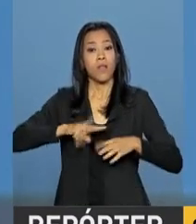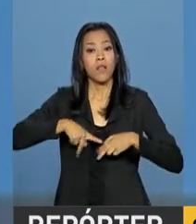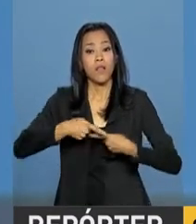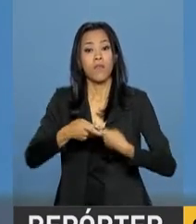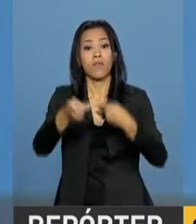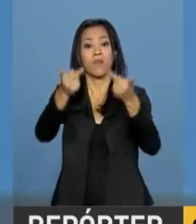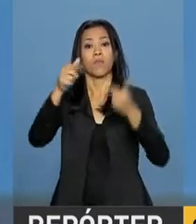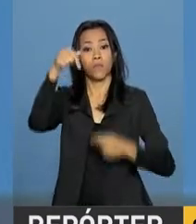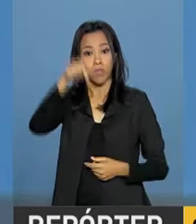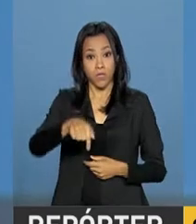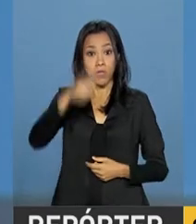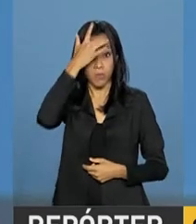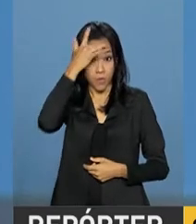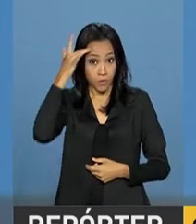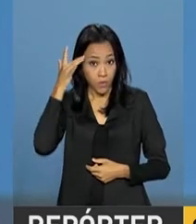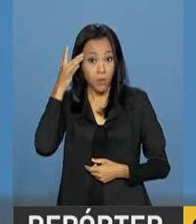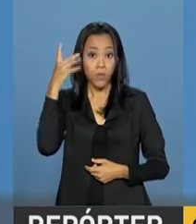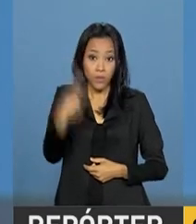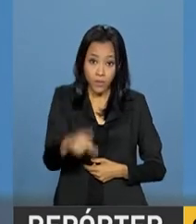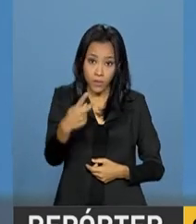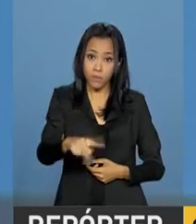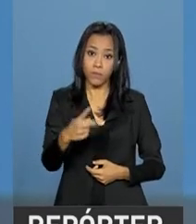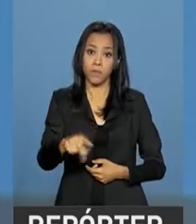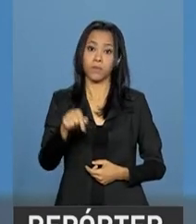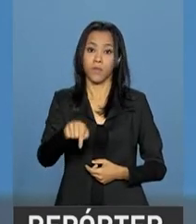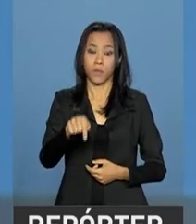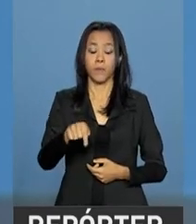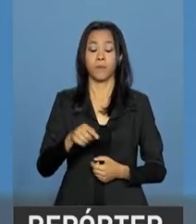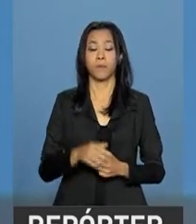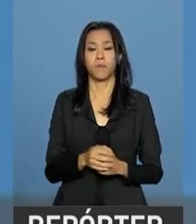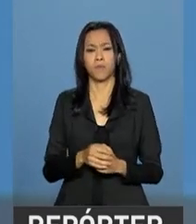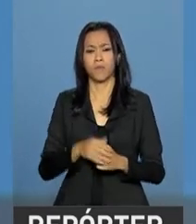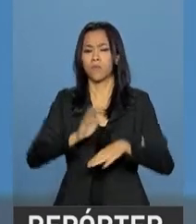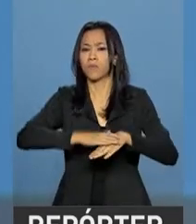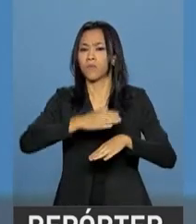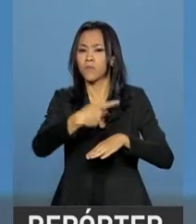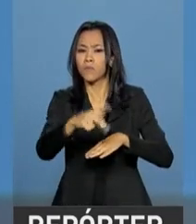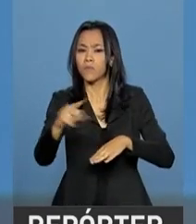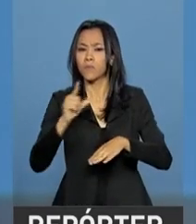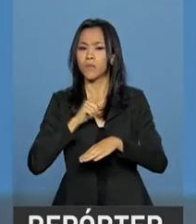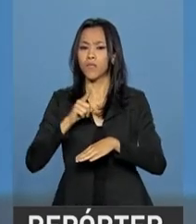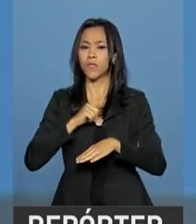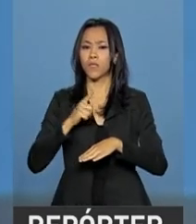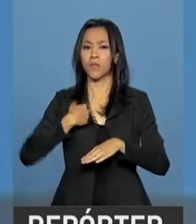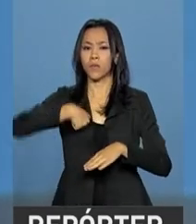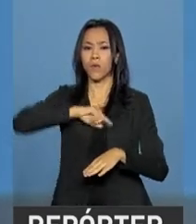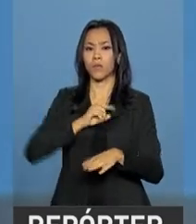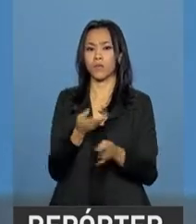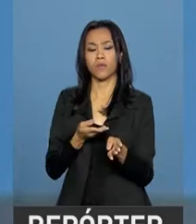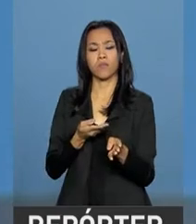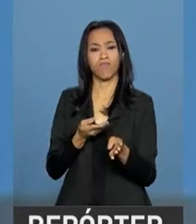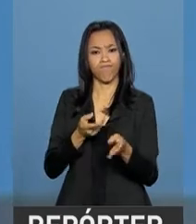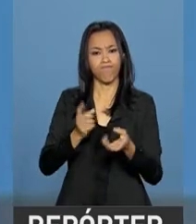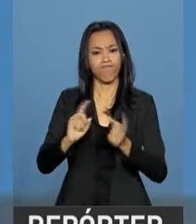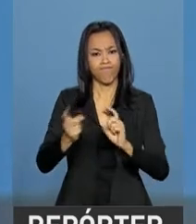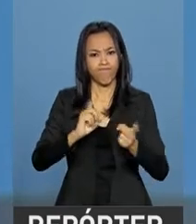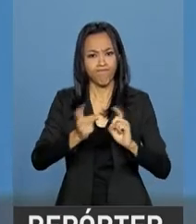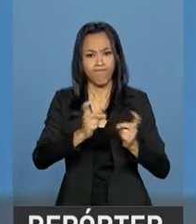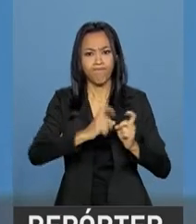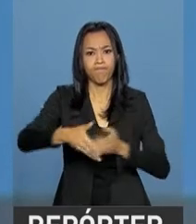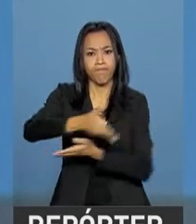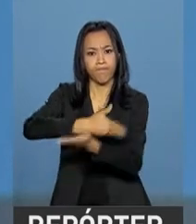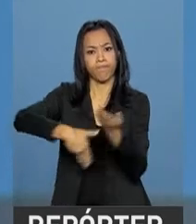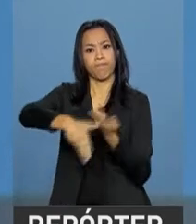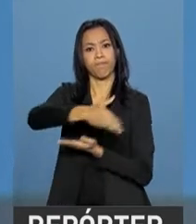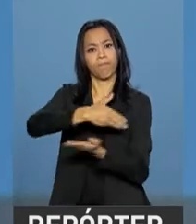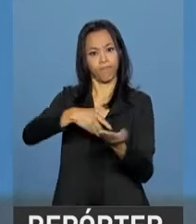públicos especialmente os que têm a maior responsabilidade pelos cargos tenham nosso assessoramento para a prática dos dados que